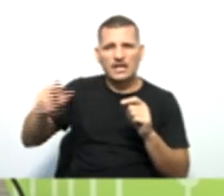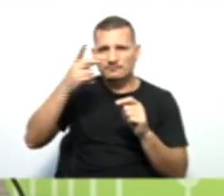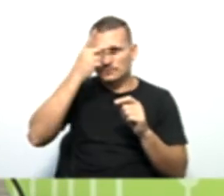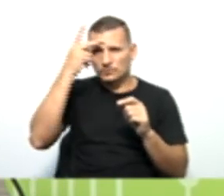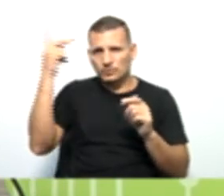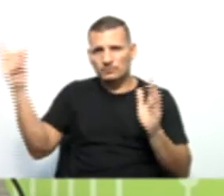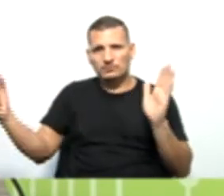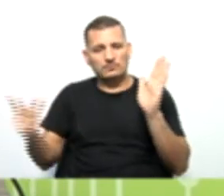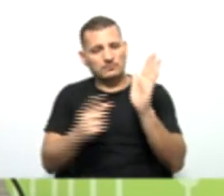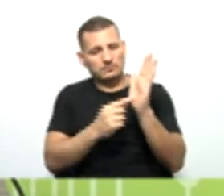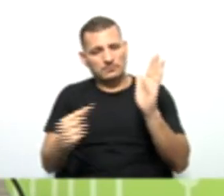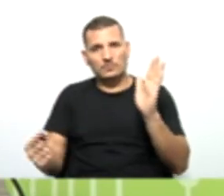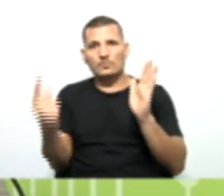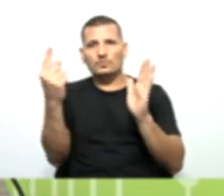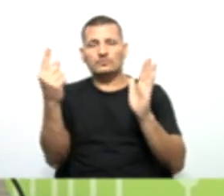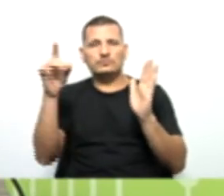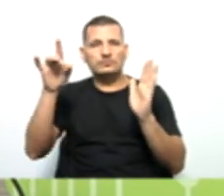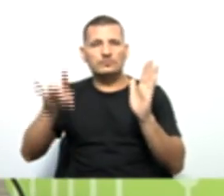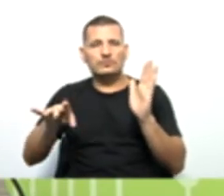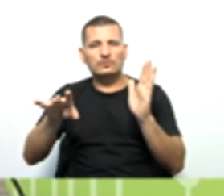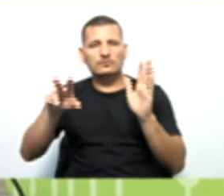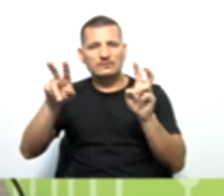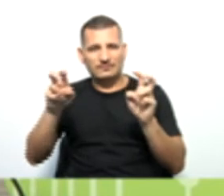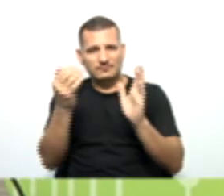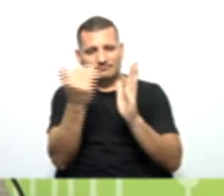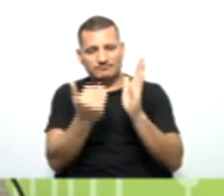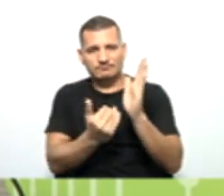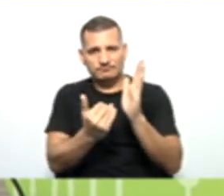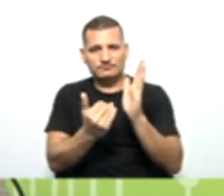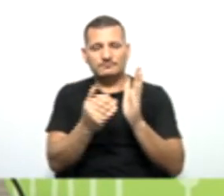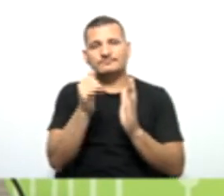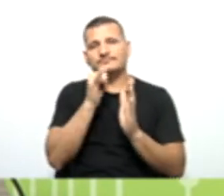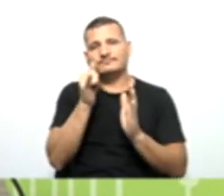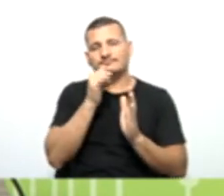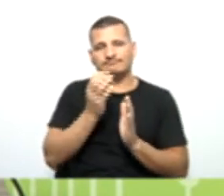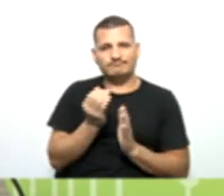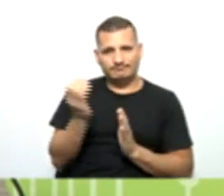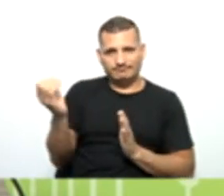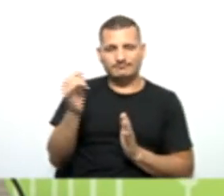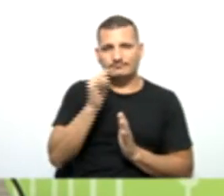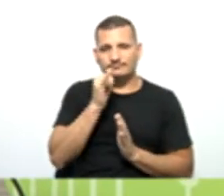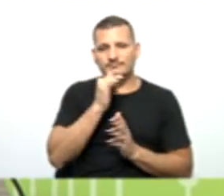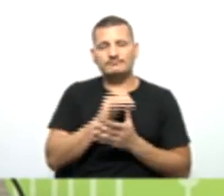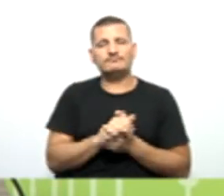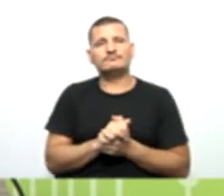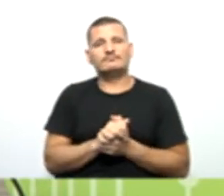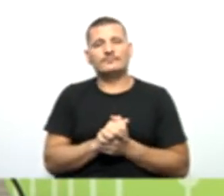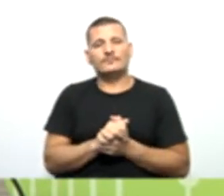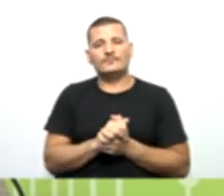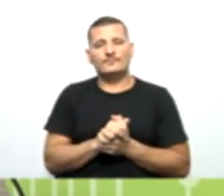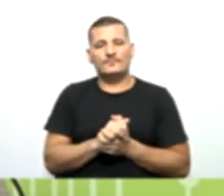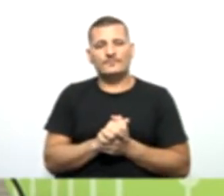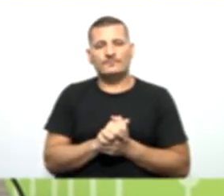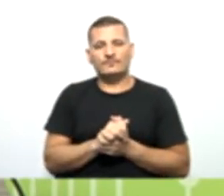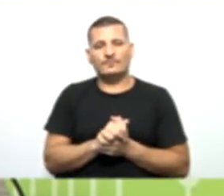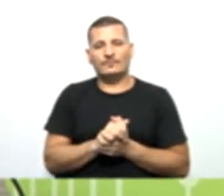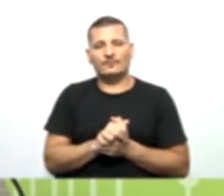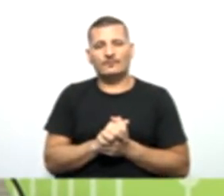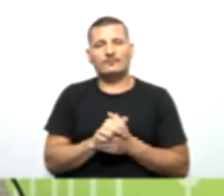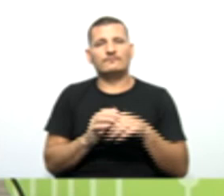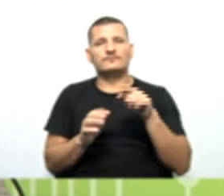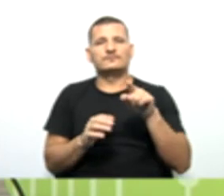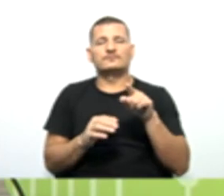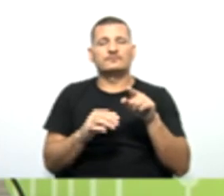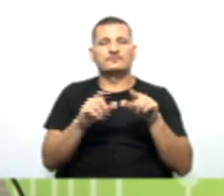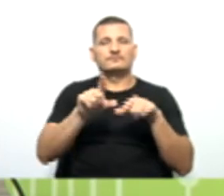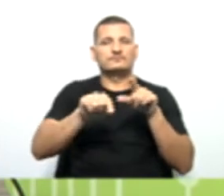Então, vamos voltar aqui para a questão da viagem. Você vai selecionar pessoas, você vai selecionar